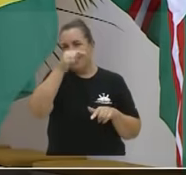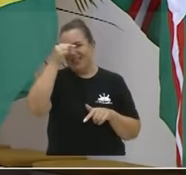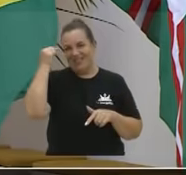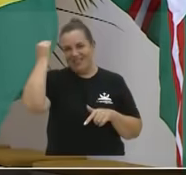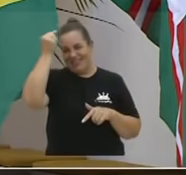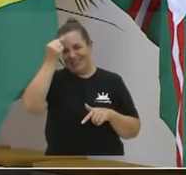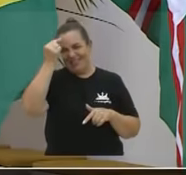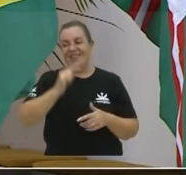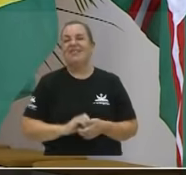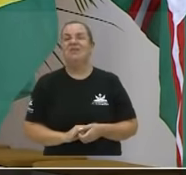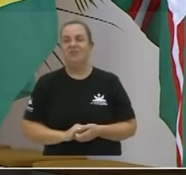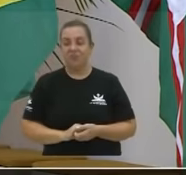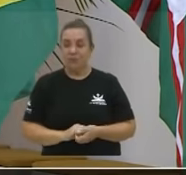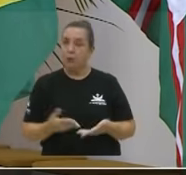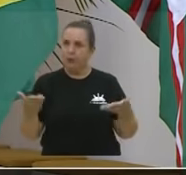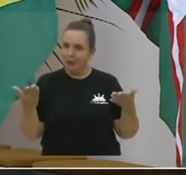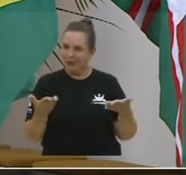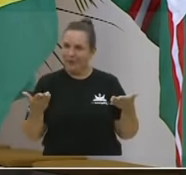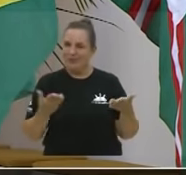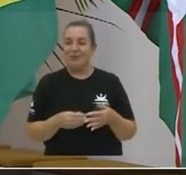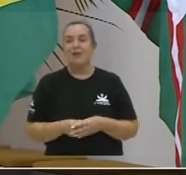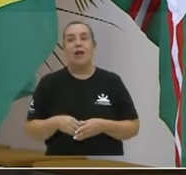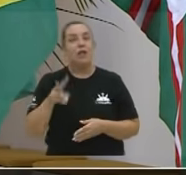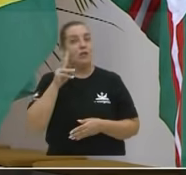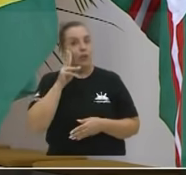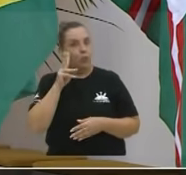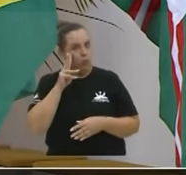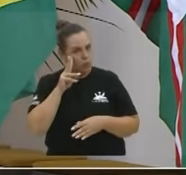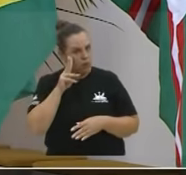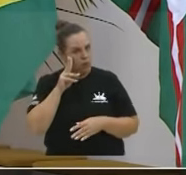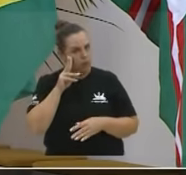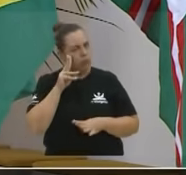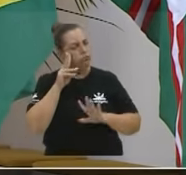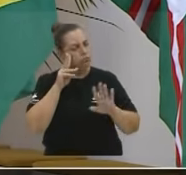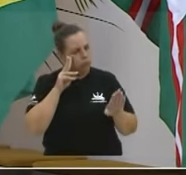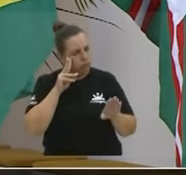Assim abrimos a Semana Santa, e hoje é segunda-feira.